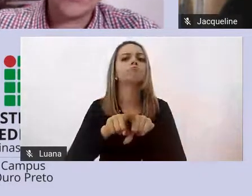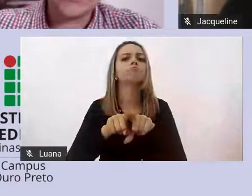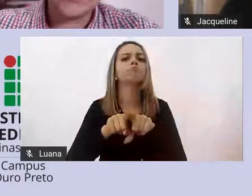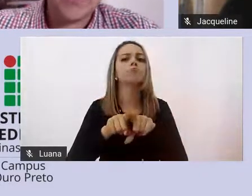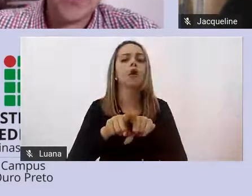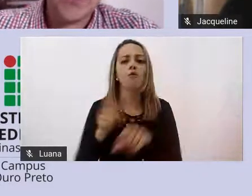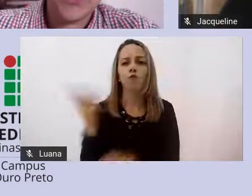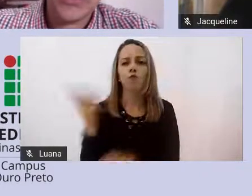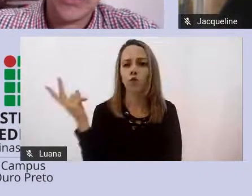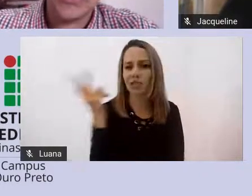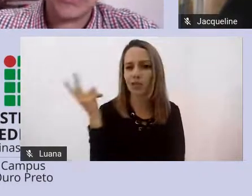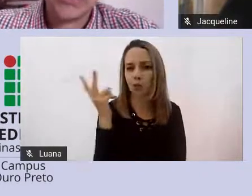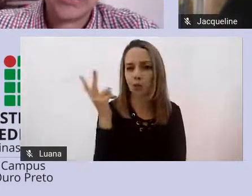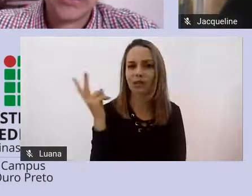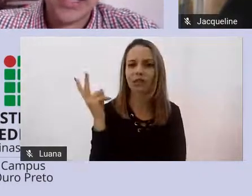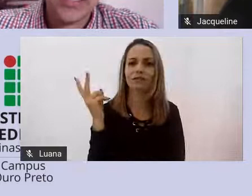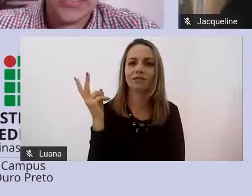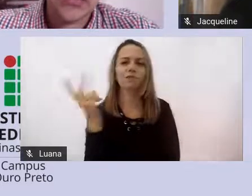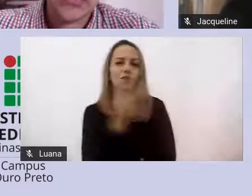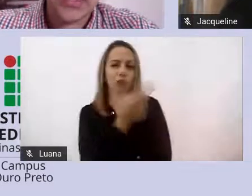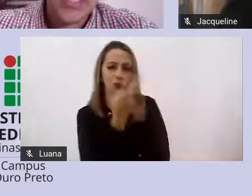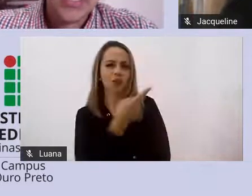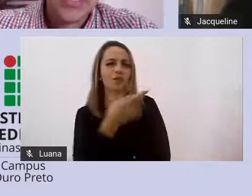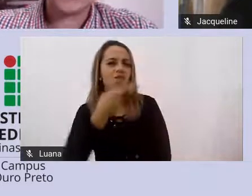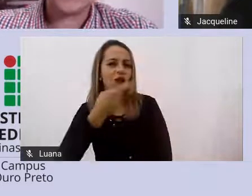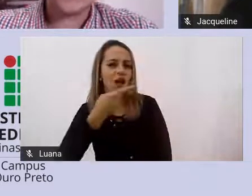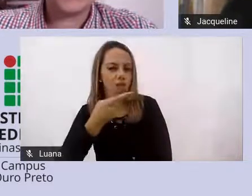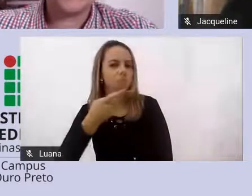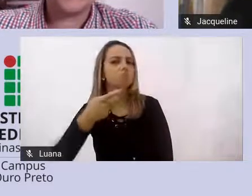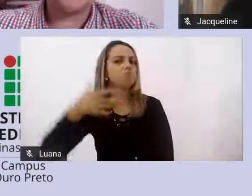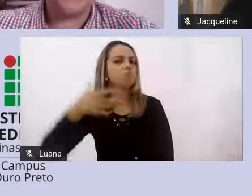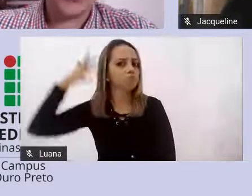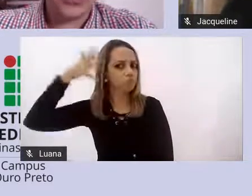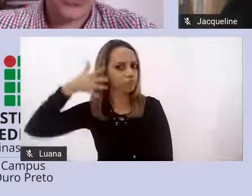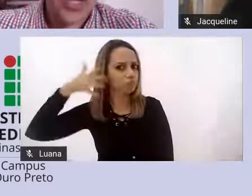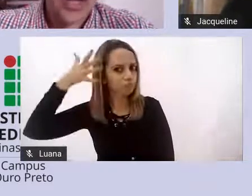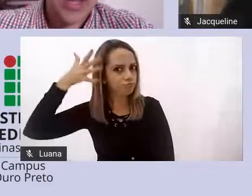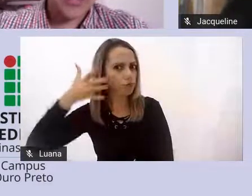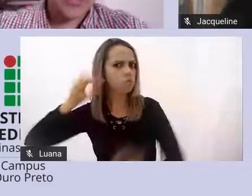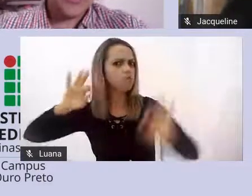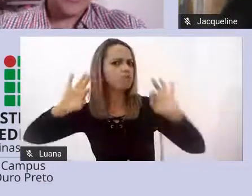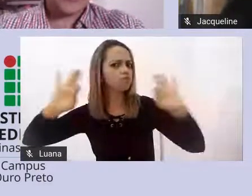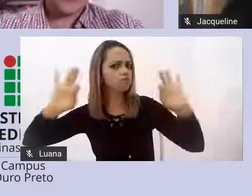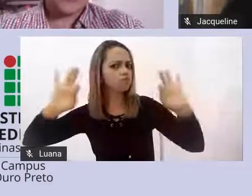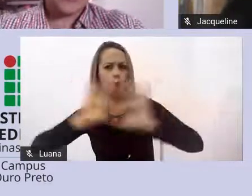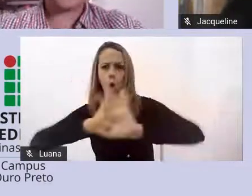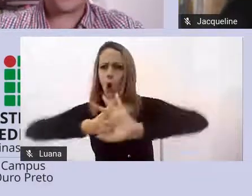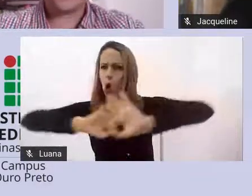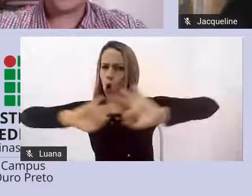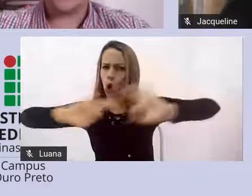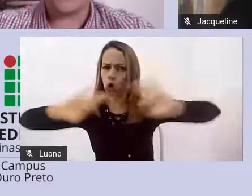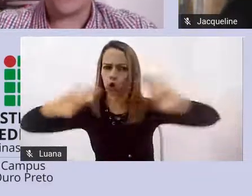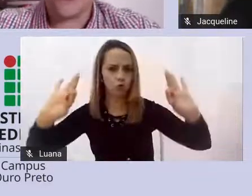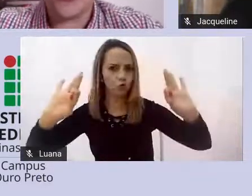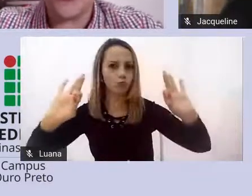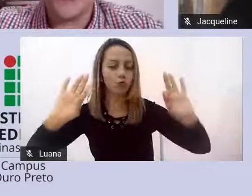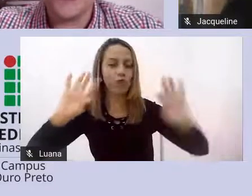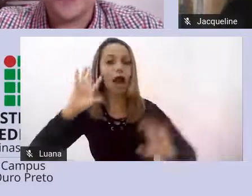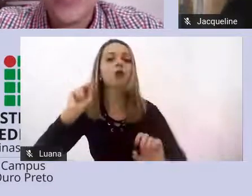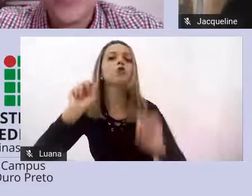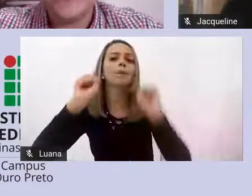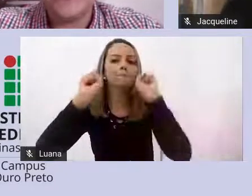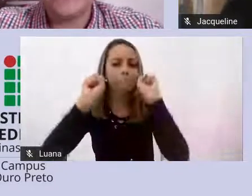foram extremamente ricas, né? Ricos. Acho que a gente pode já pensar num segundo